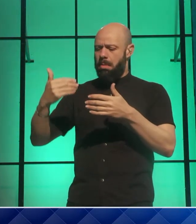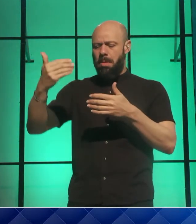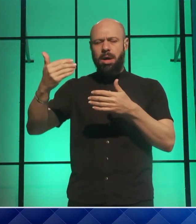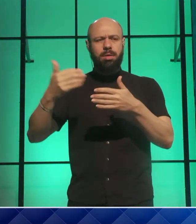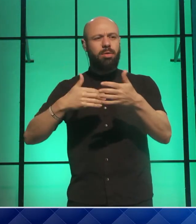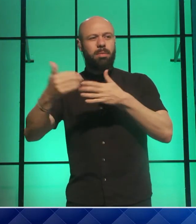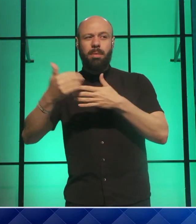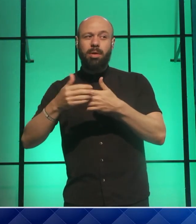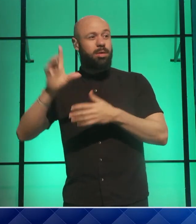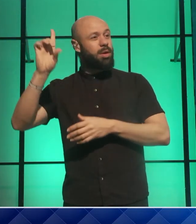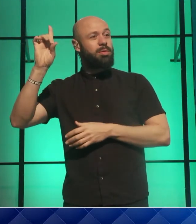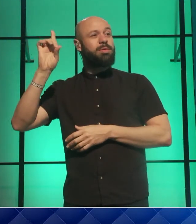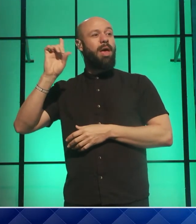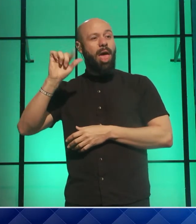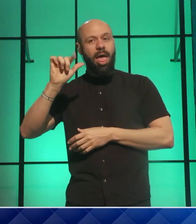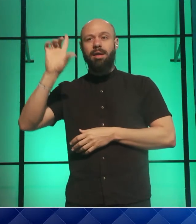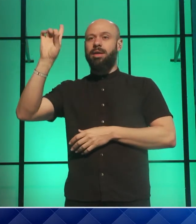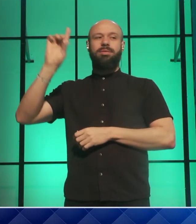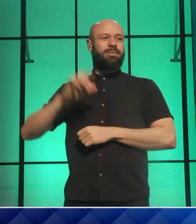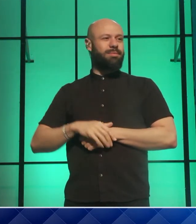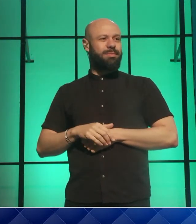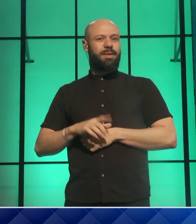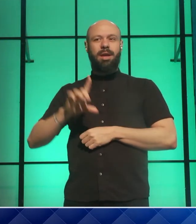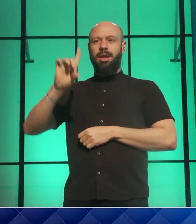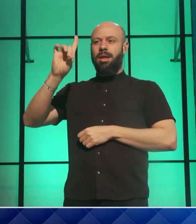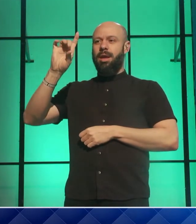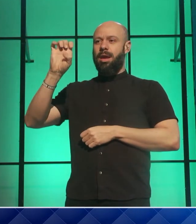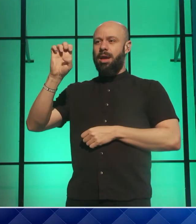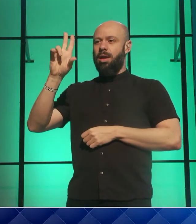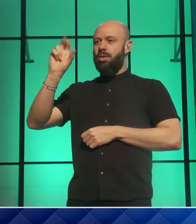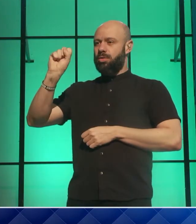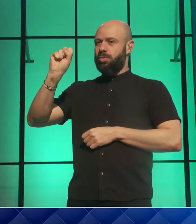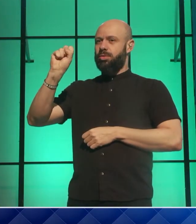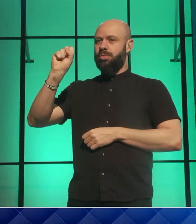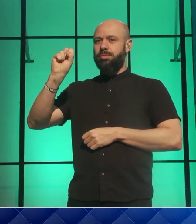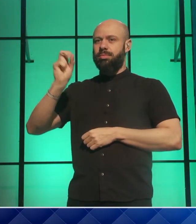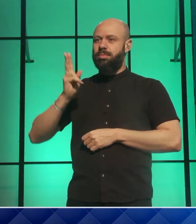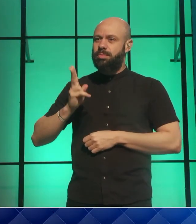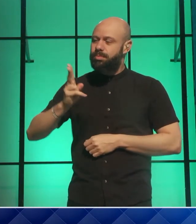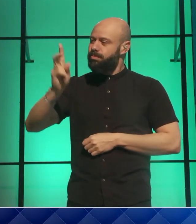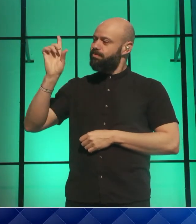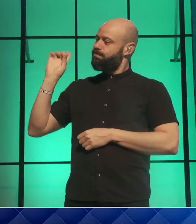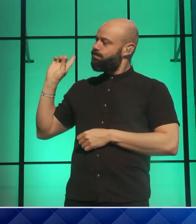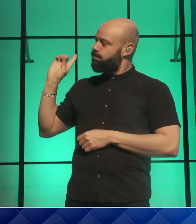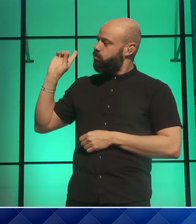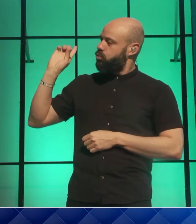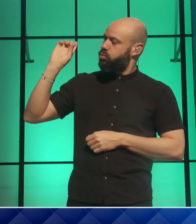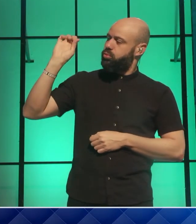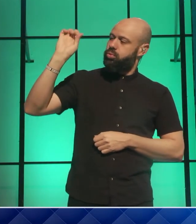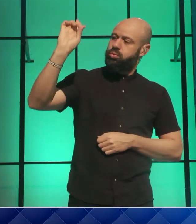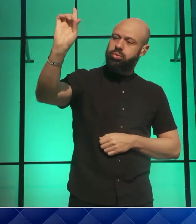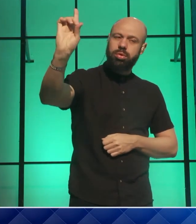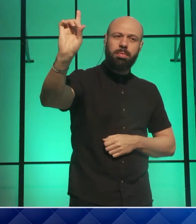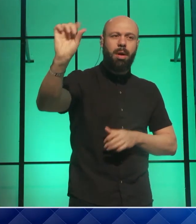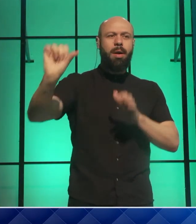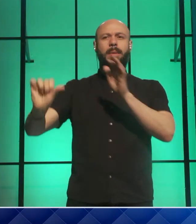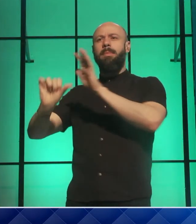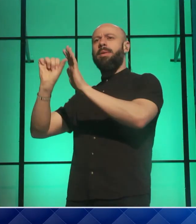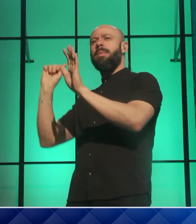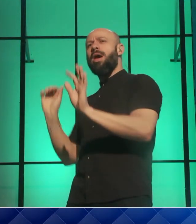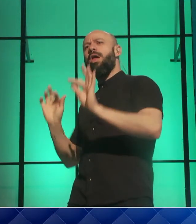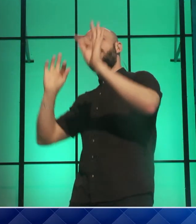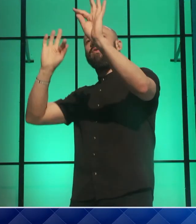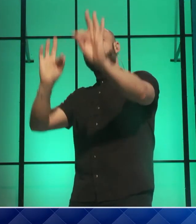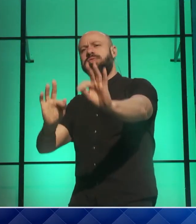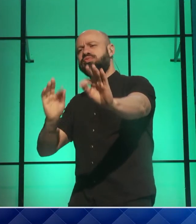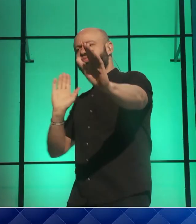foi Deus. Nunca houve um tempo em que Deus não fosse Deus. Ele é o primeiro, Ele é o último, Ele é